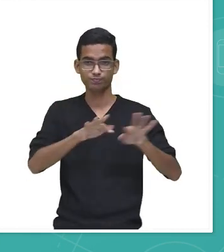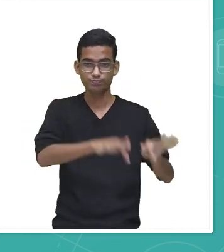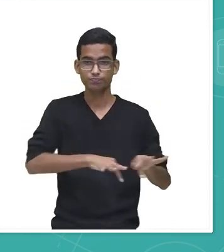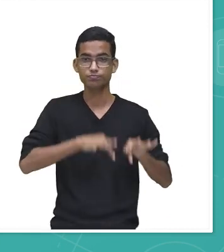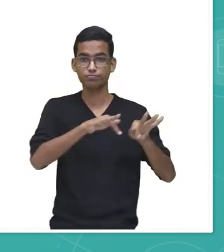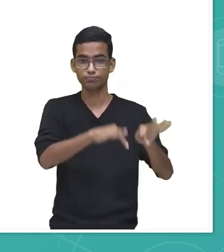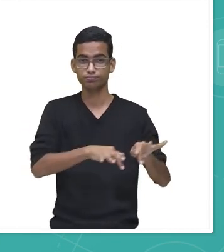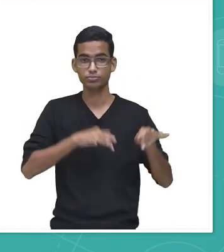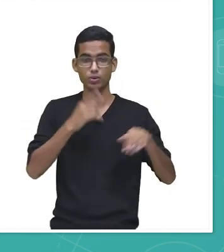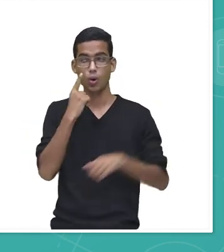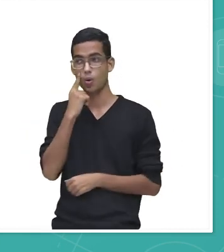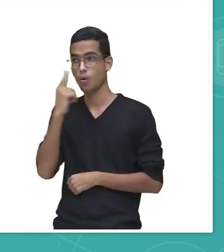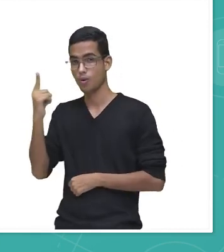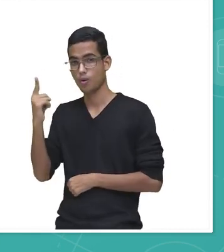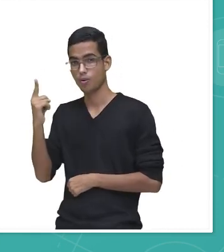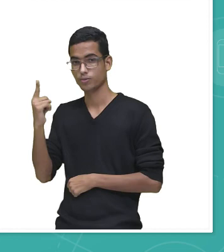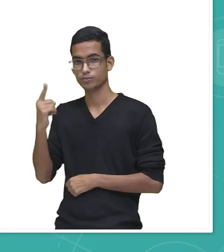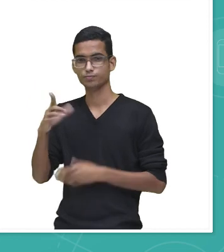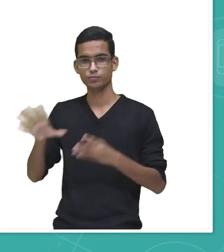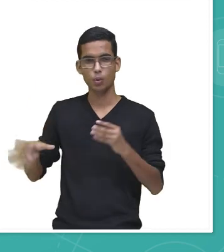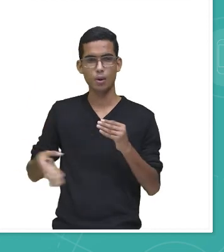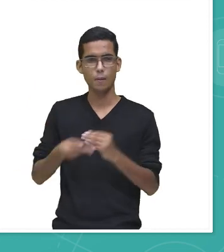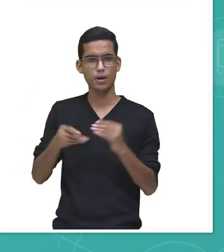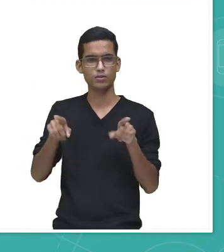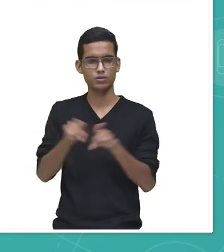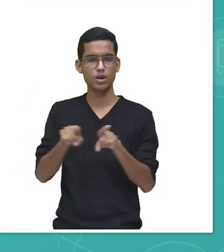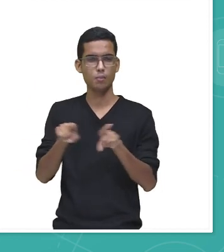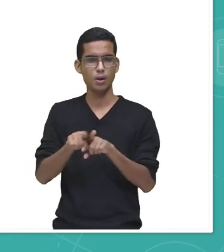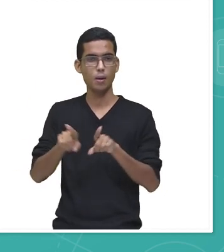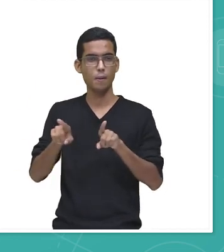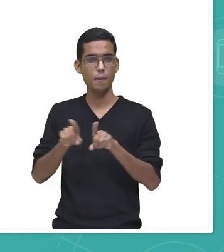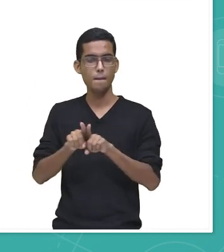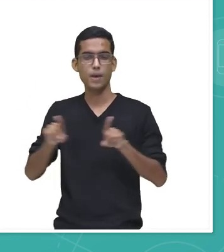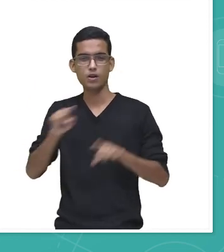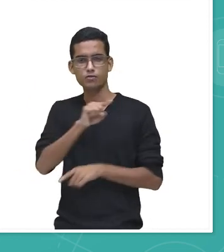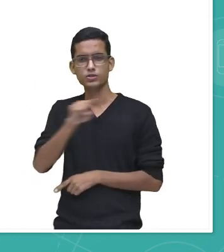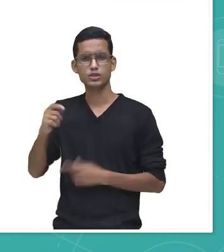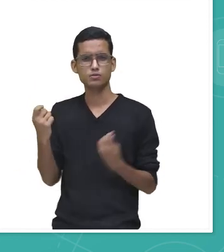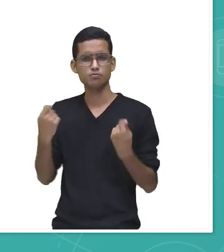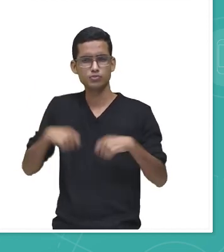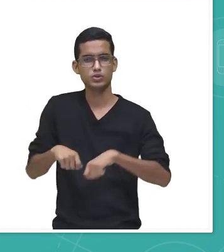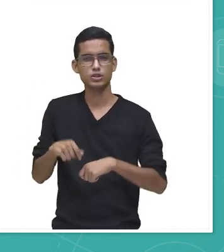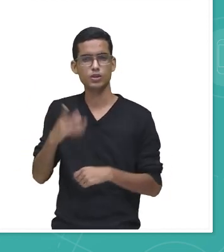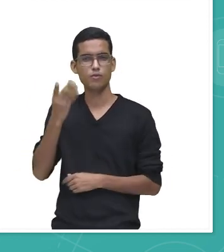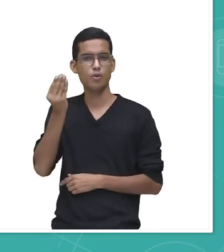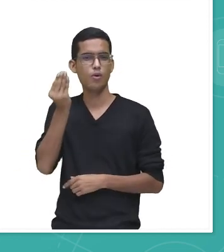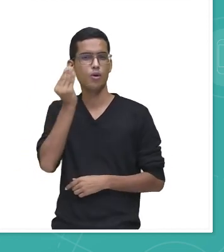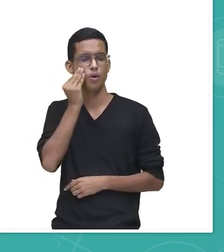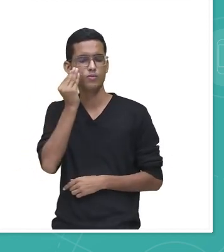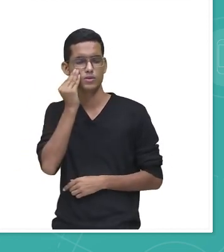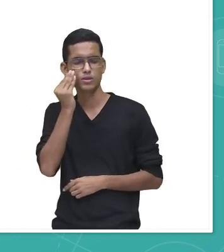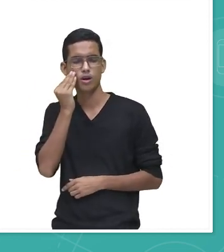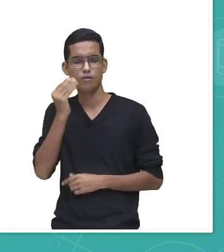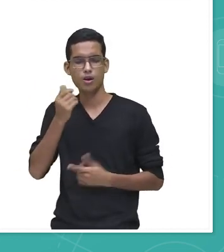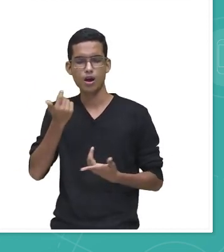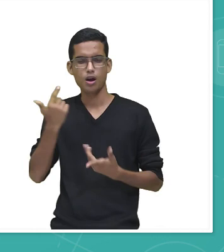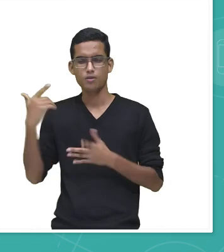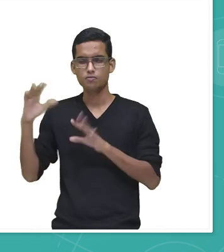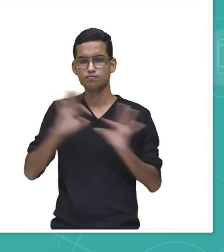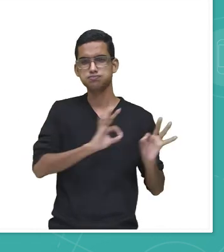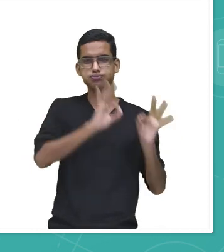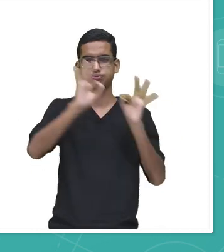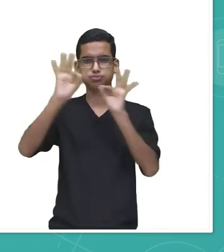mas vocês podem recorrer à nossa aula, olha aí, manso senhorial, manso servil. O feudo